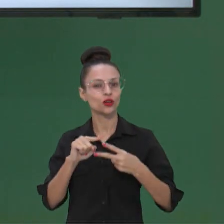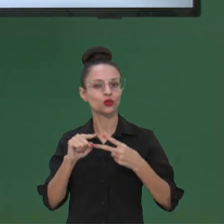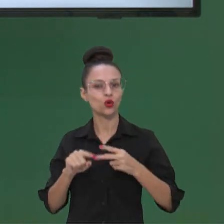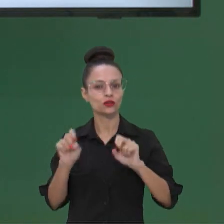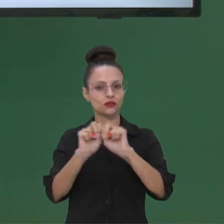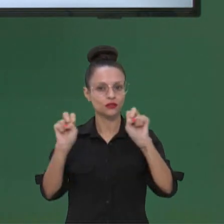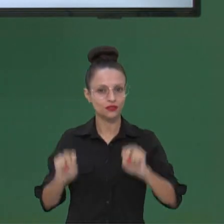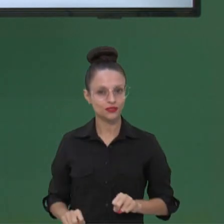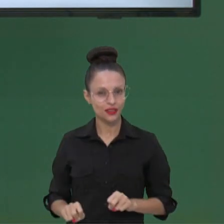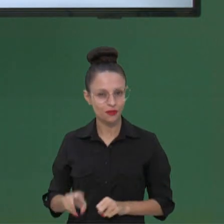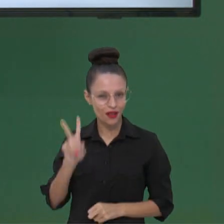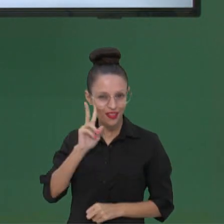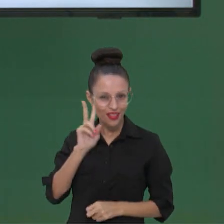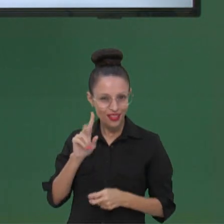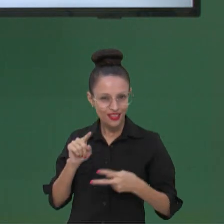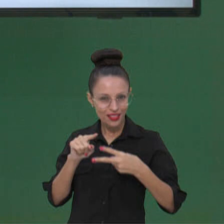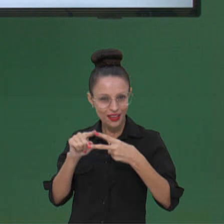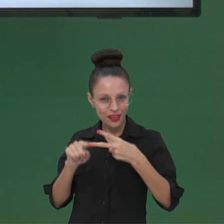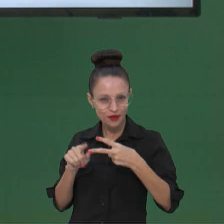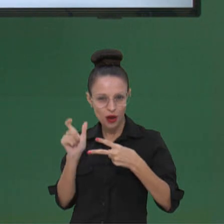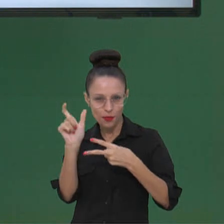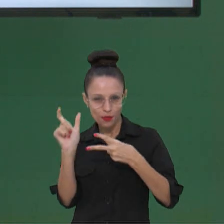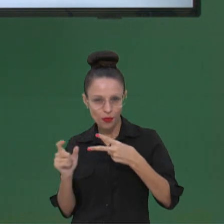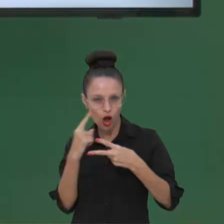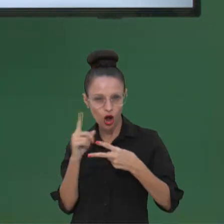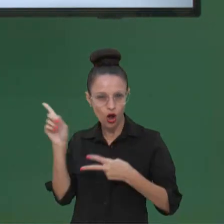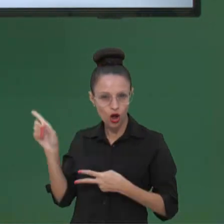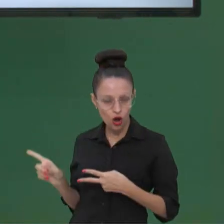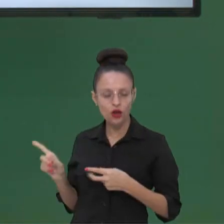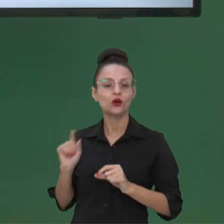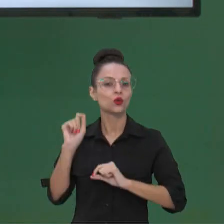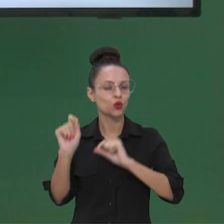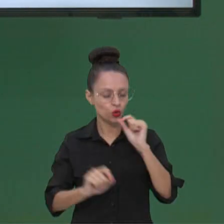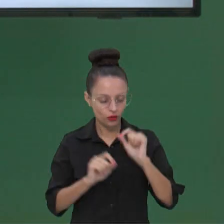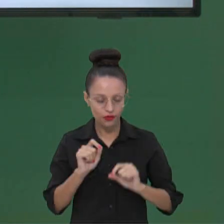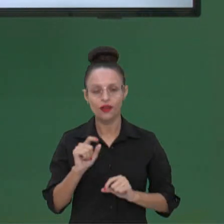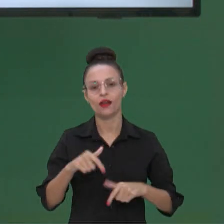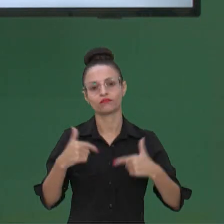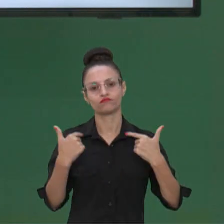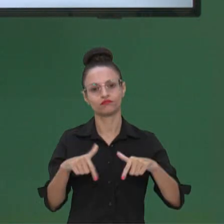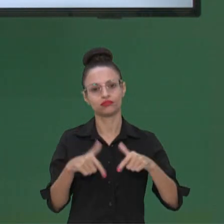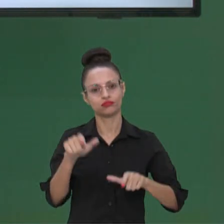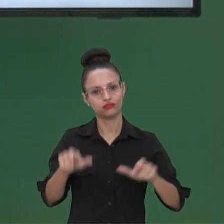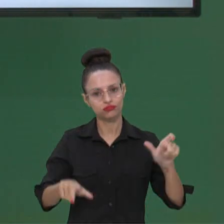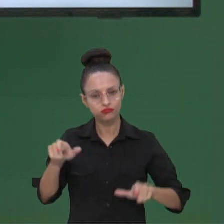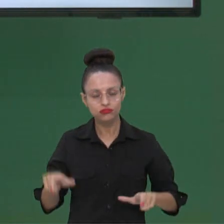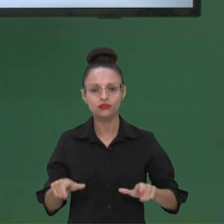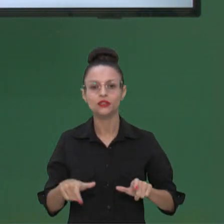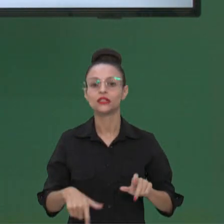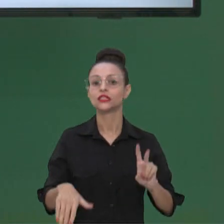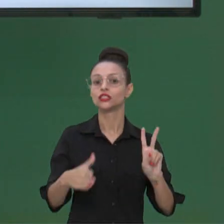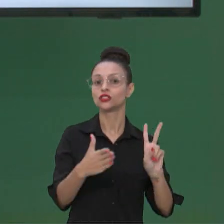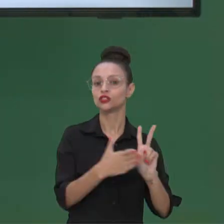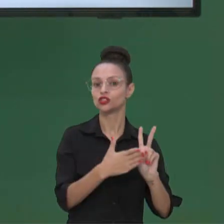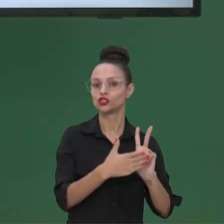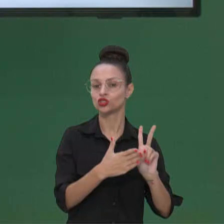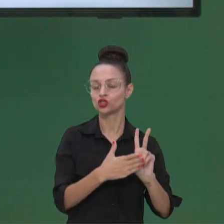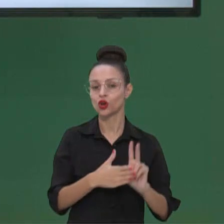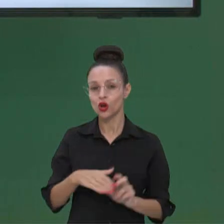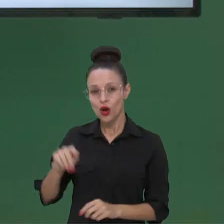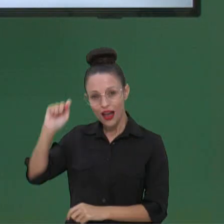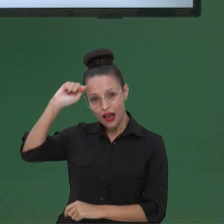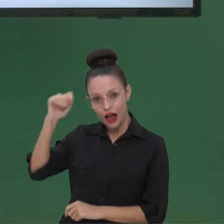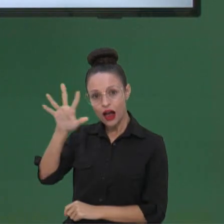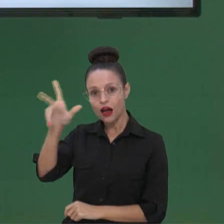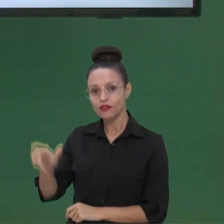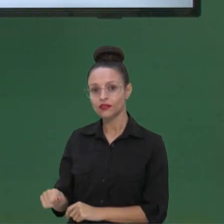e encomienda. Então, forte uso de mão de obra indígena. A mão de obra escrava africana foi menos